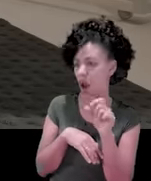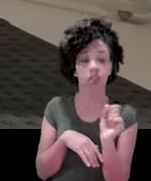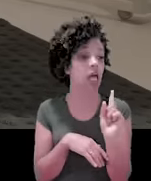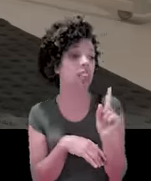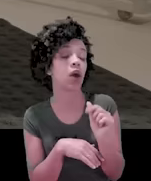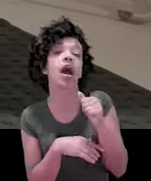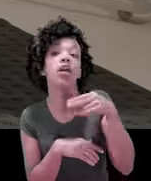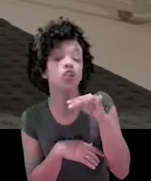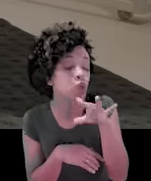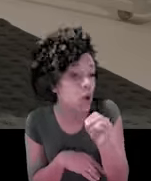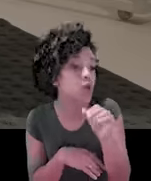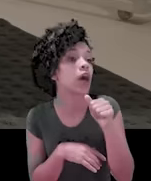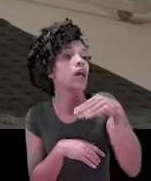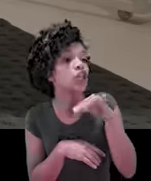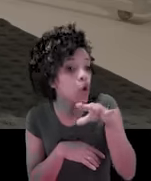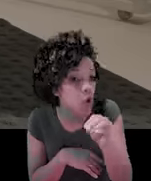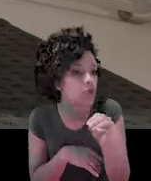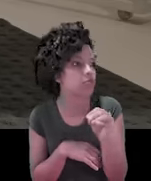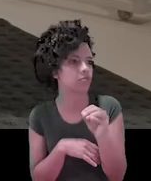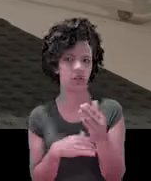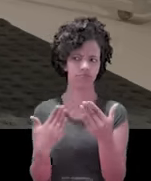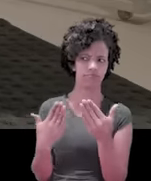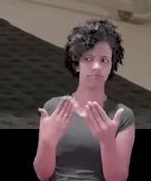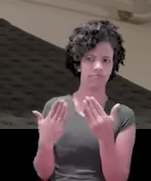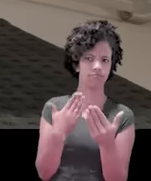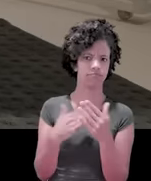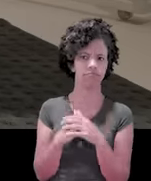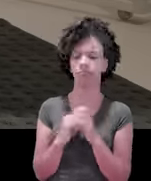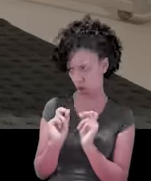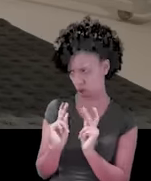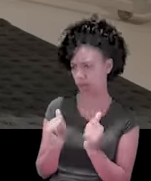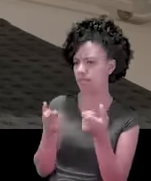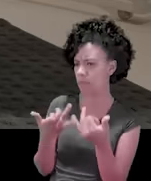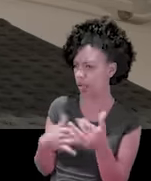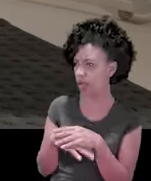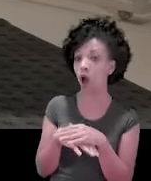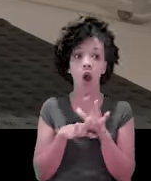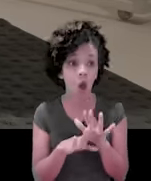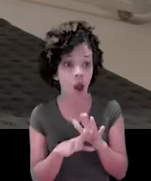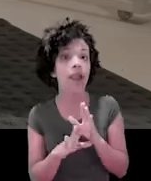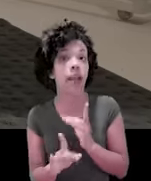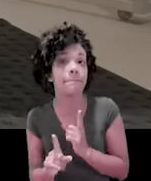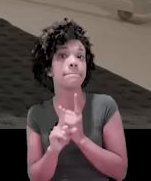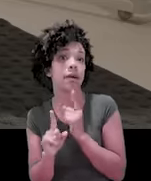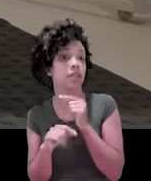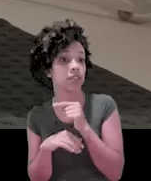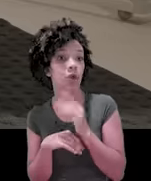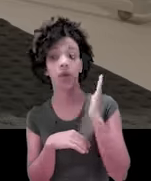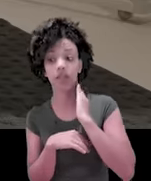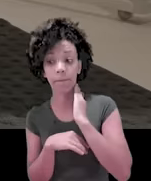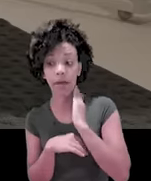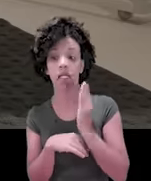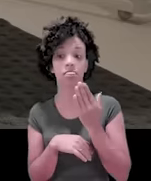aí vai fazer ou não é Antônio Antônio aí gente confiaram né Aí ele falou assim tá diga trouxe uma ele apareceu